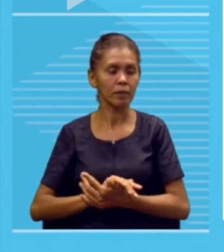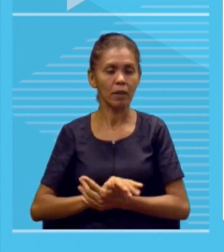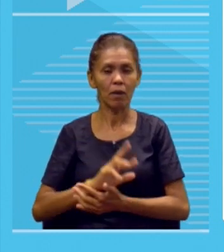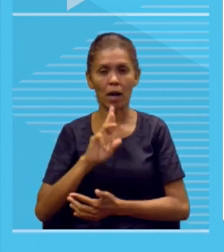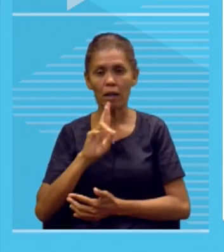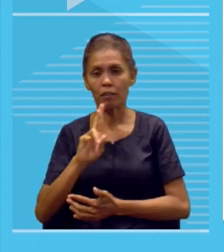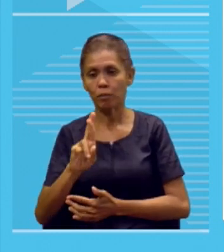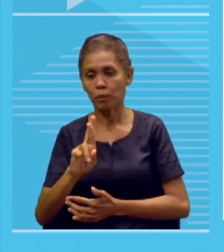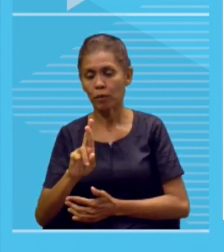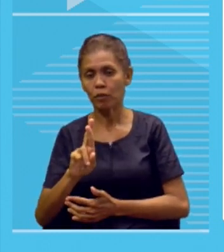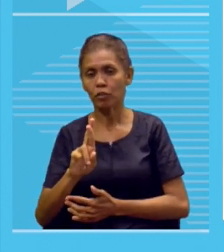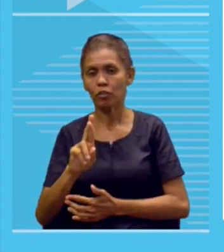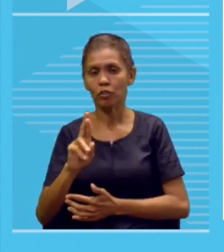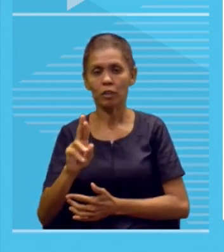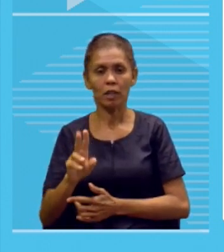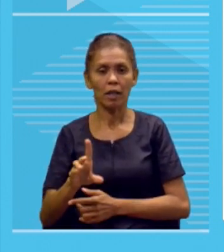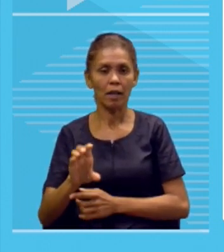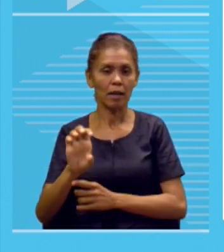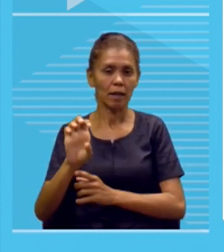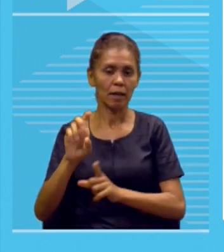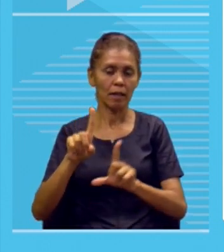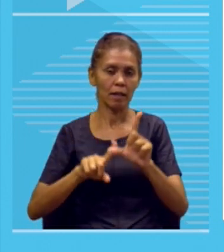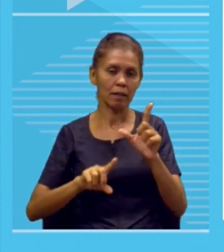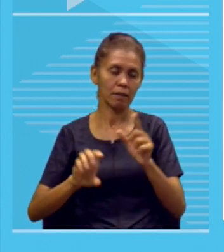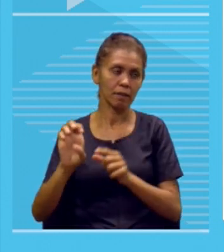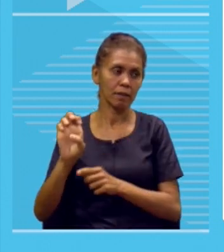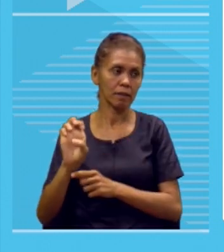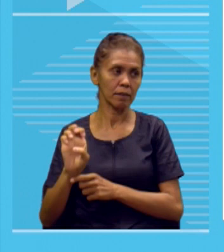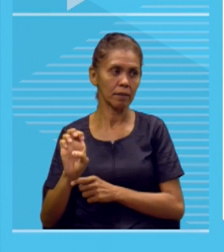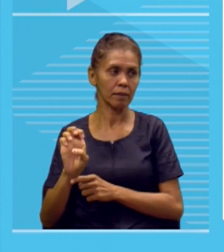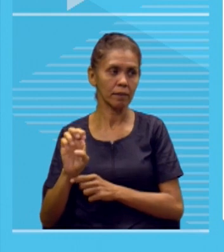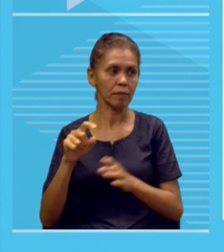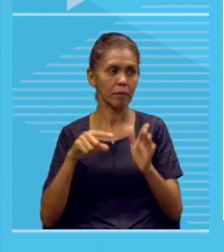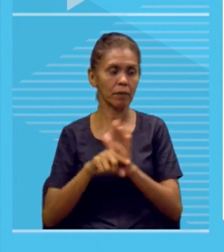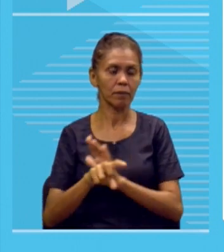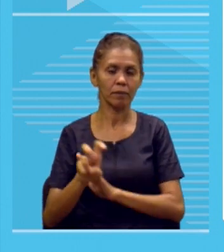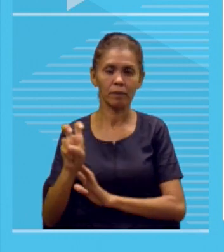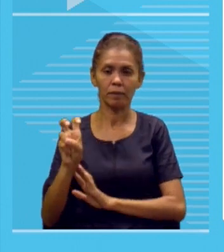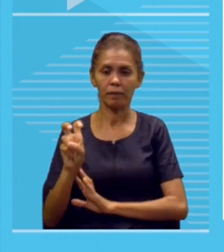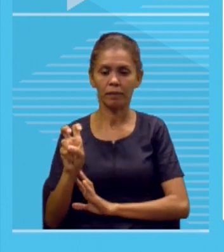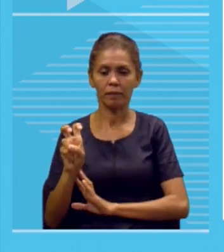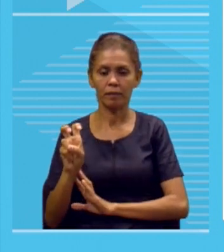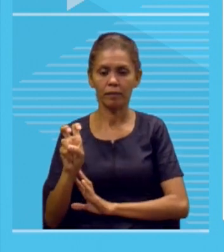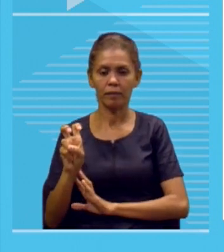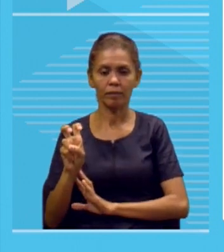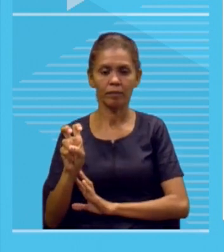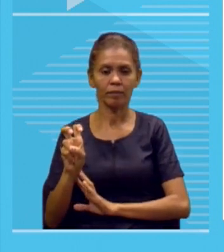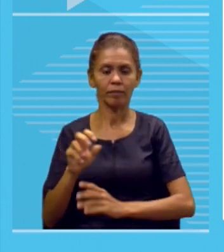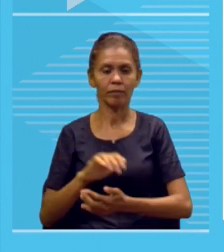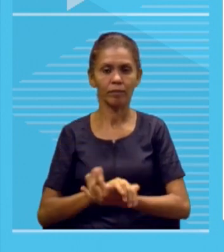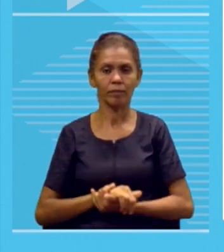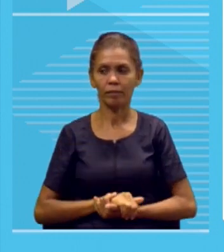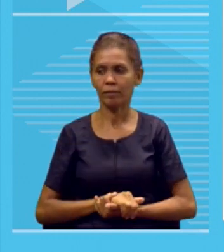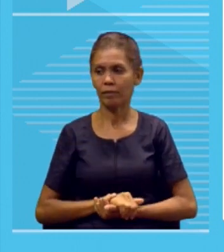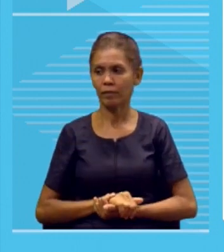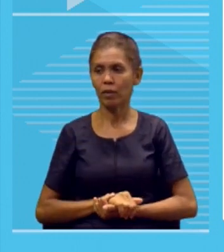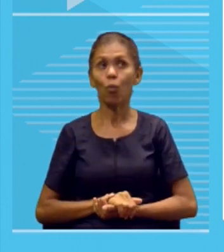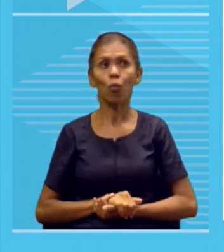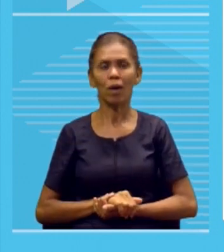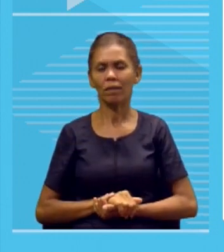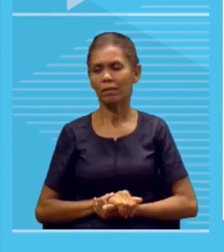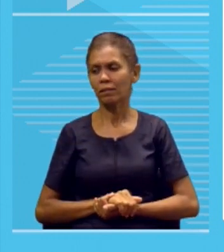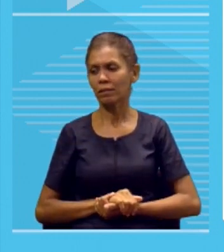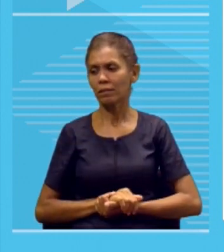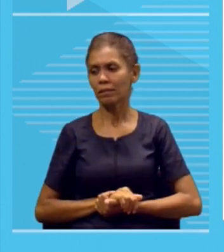alternativa verdadeira, letra E. Quinta questão. Como é chamado o processo